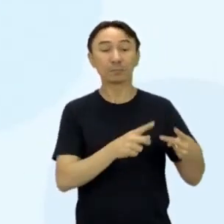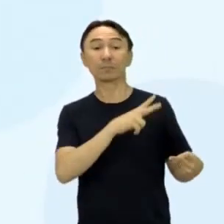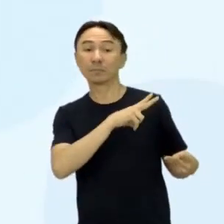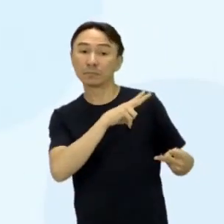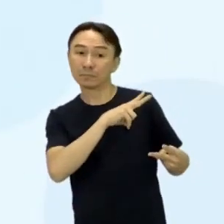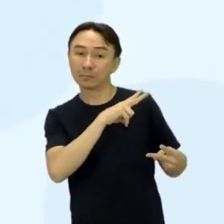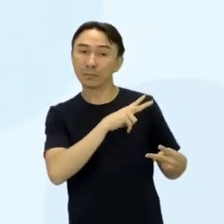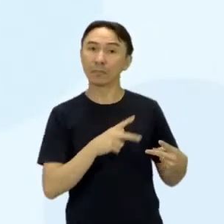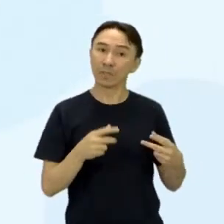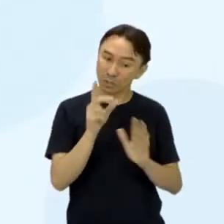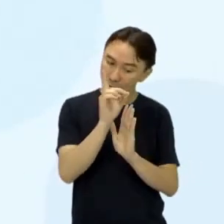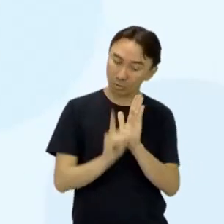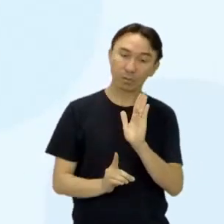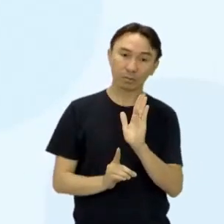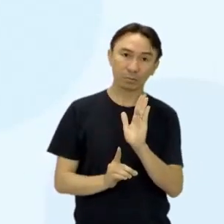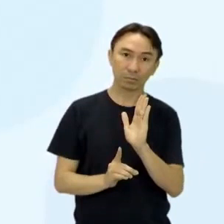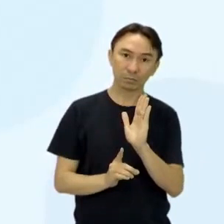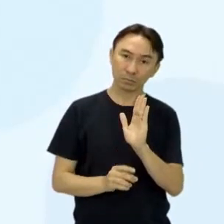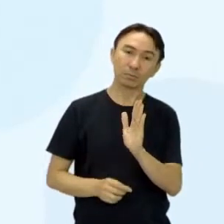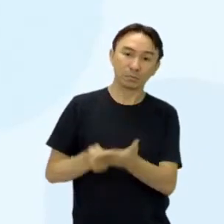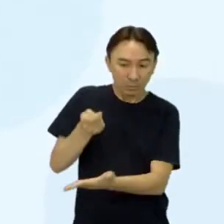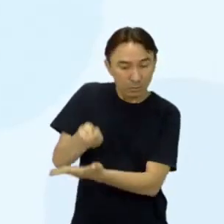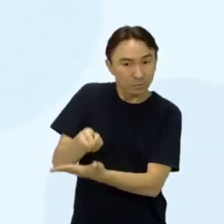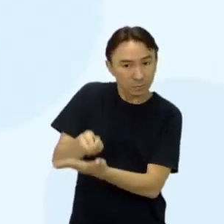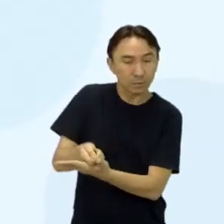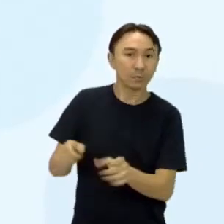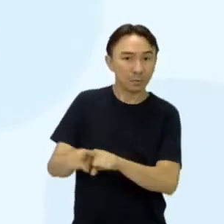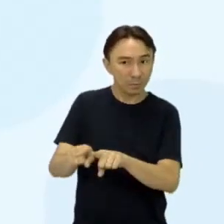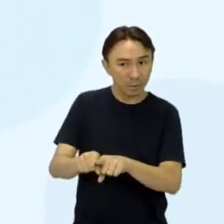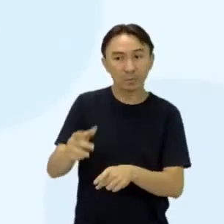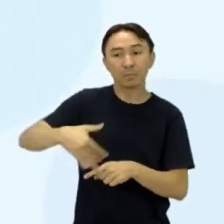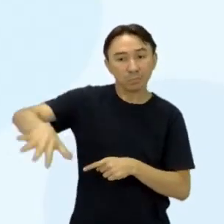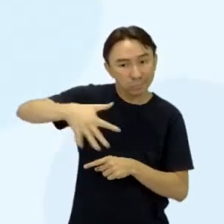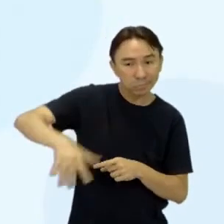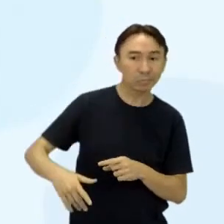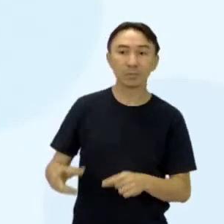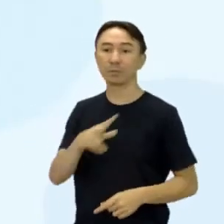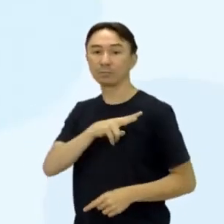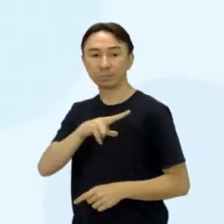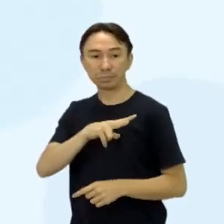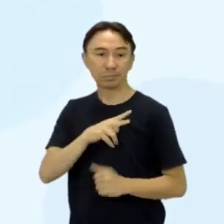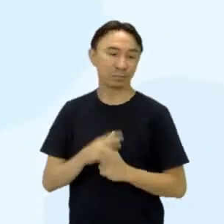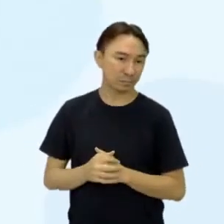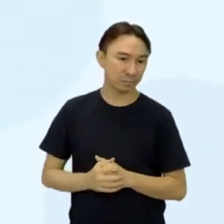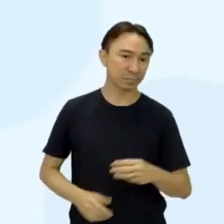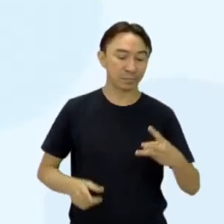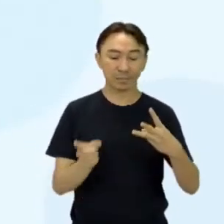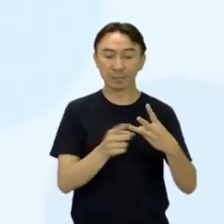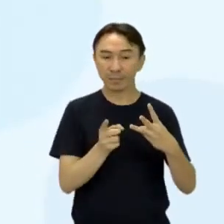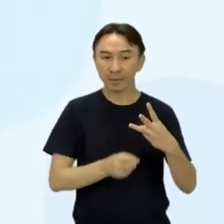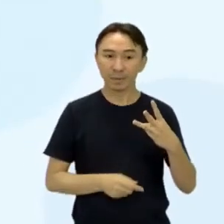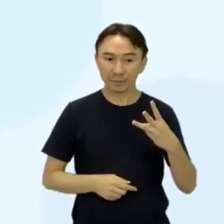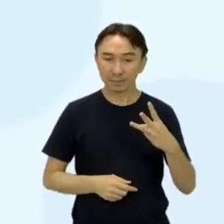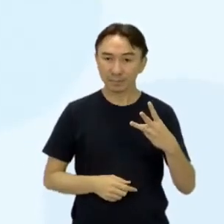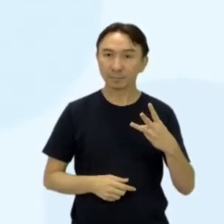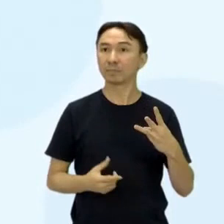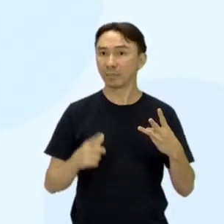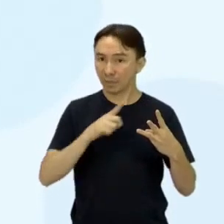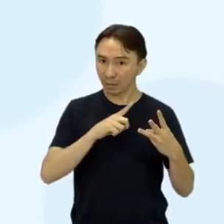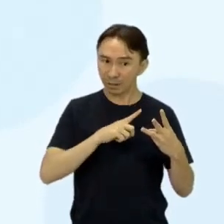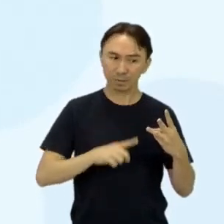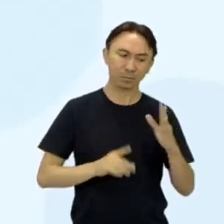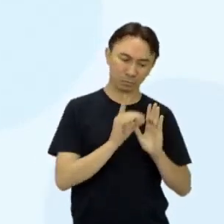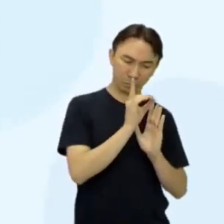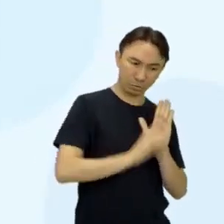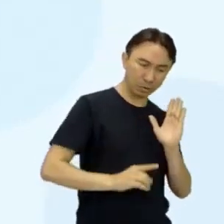também tem o dever de garantir a privacidade das outras pessoas online também. A gente também tem o direito de direitos autorais, a gente também